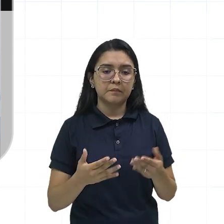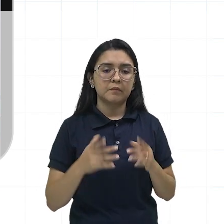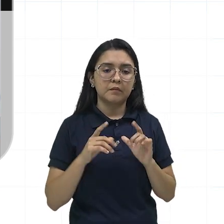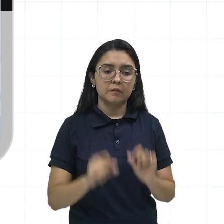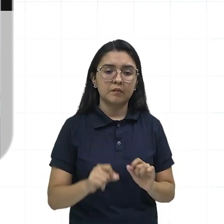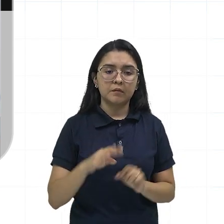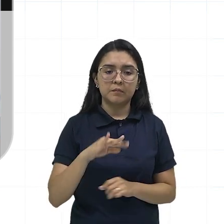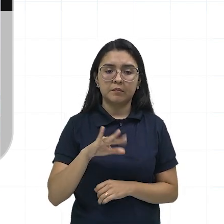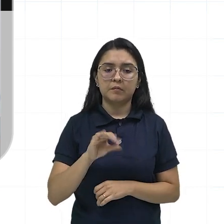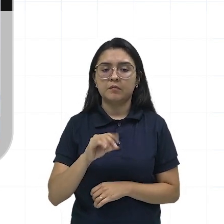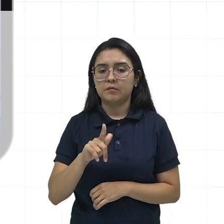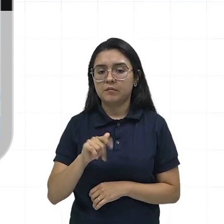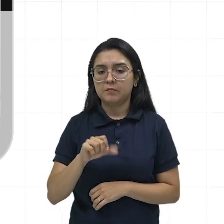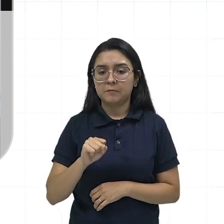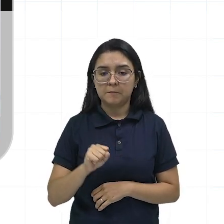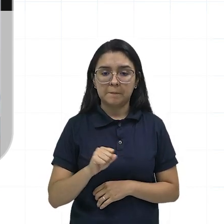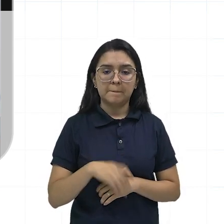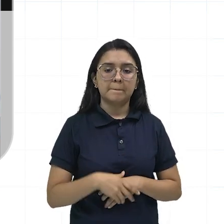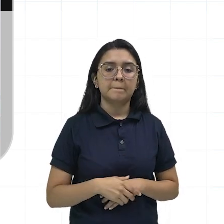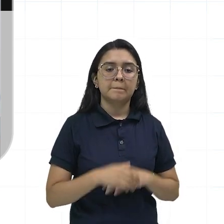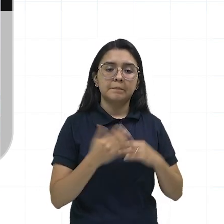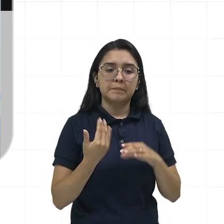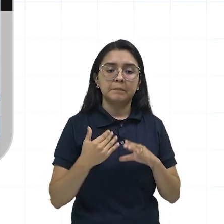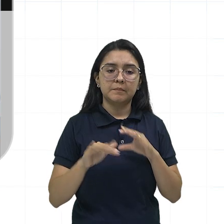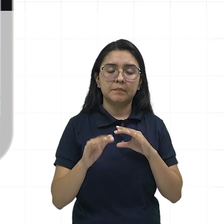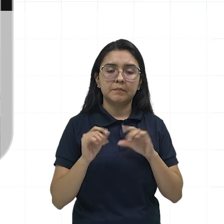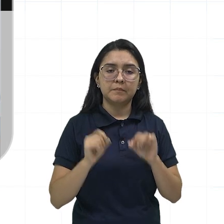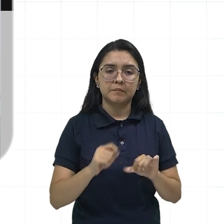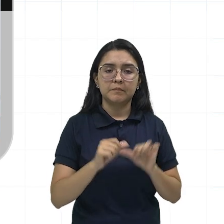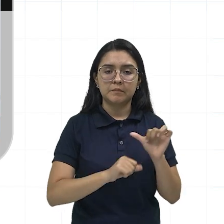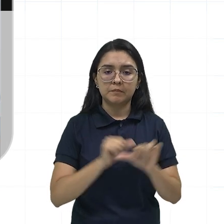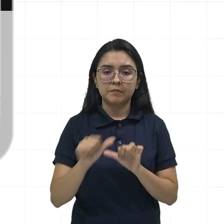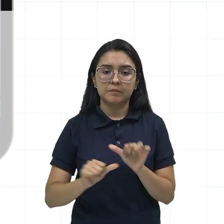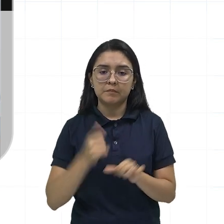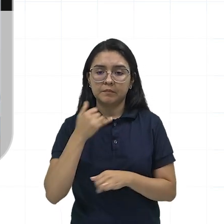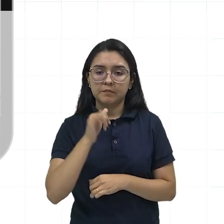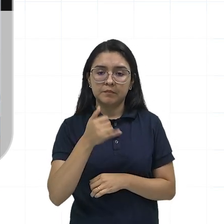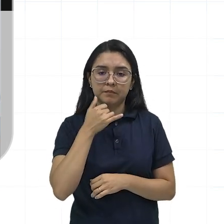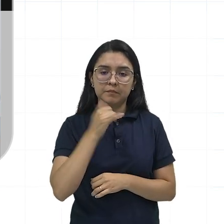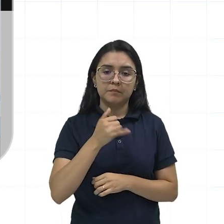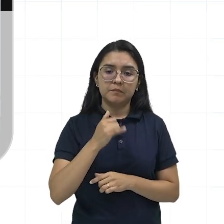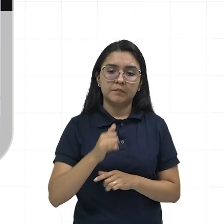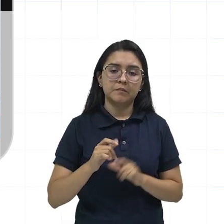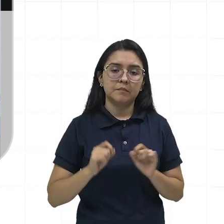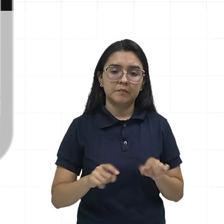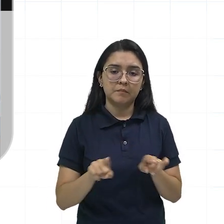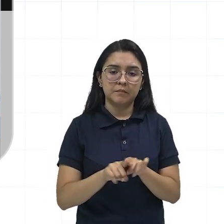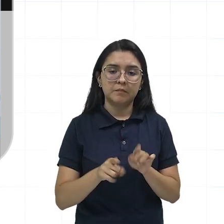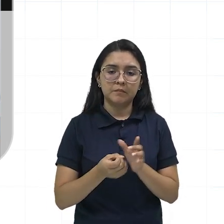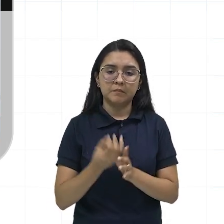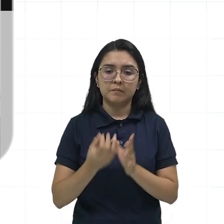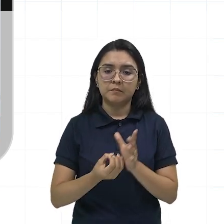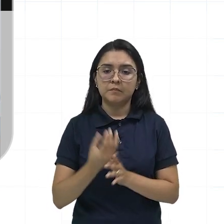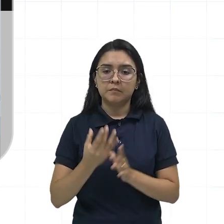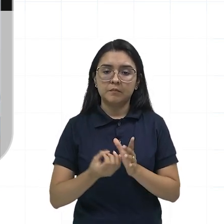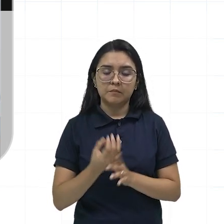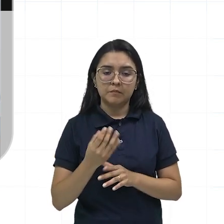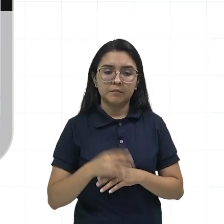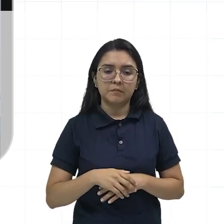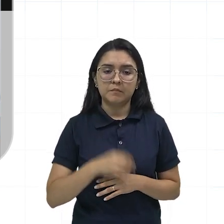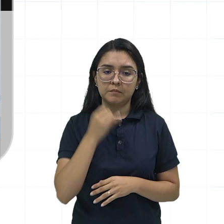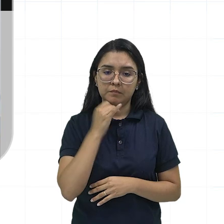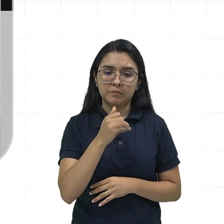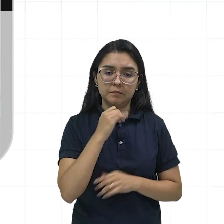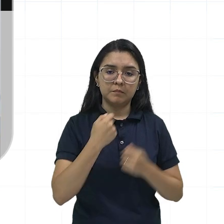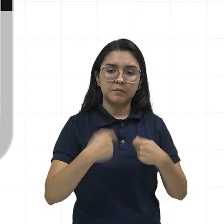ser levado aí para gerar transformações, né, de energia e gerar a energia